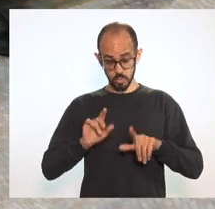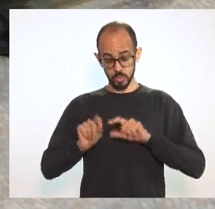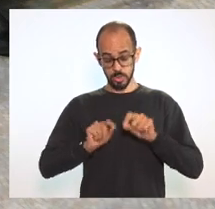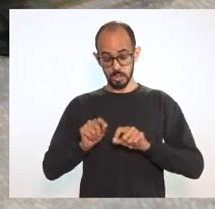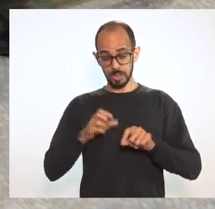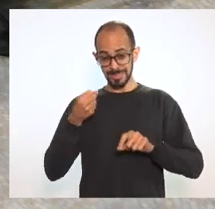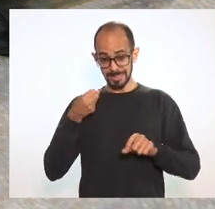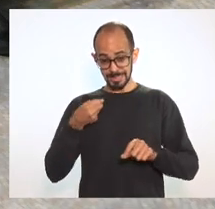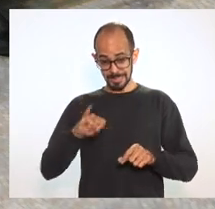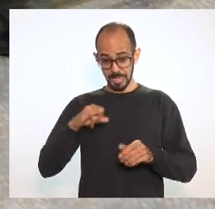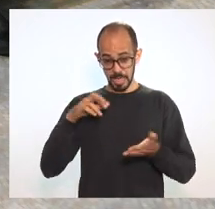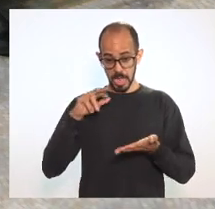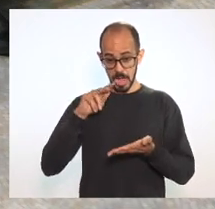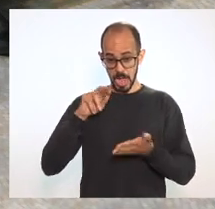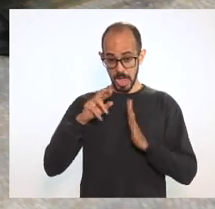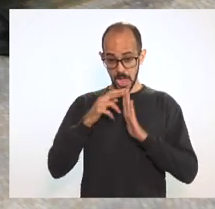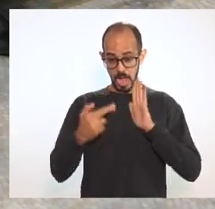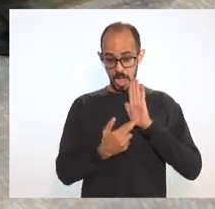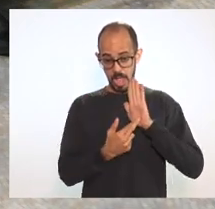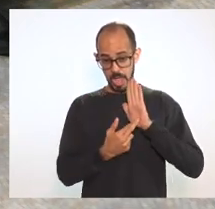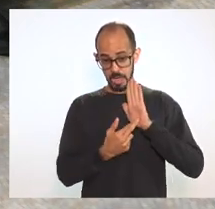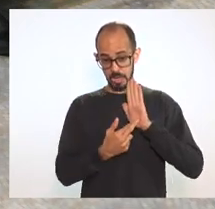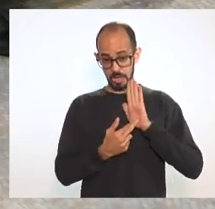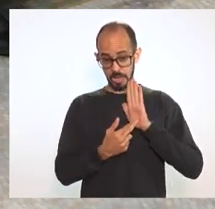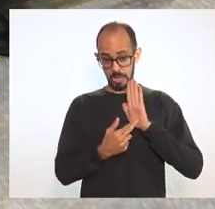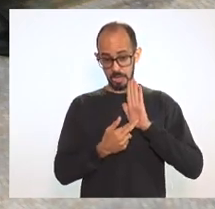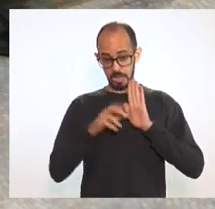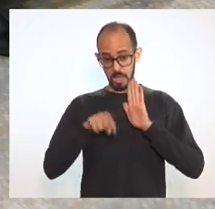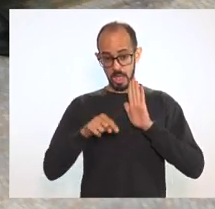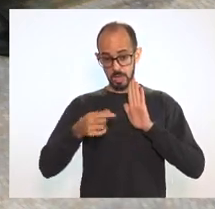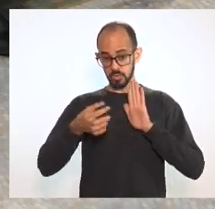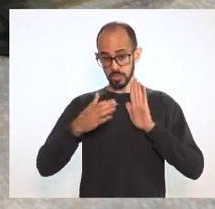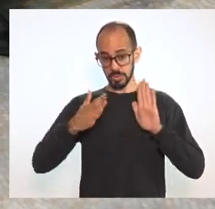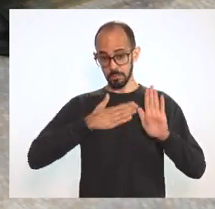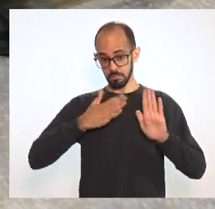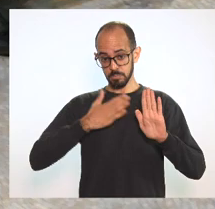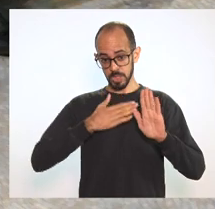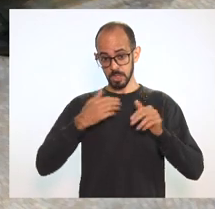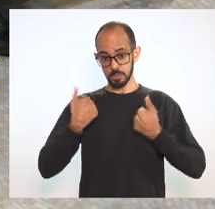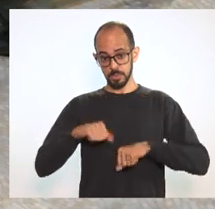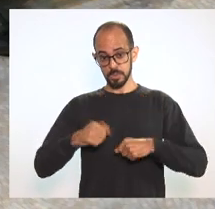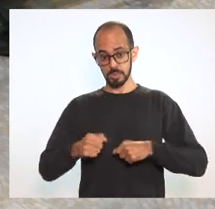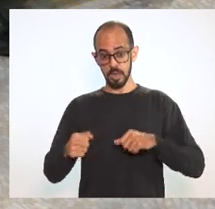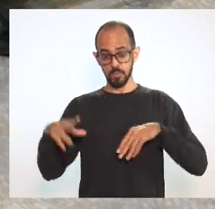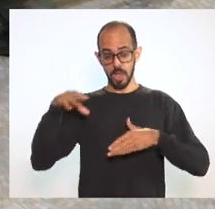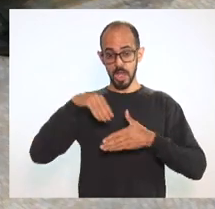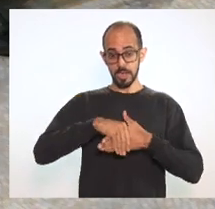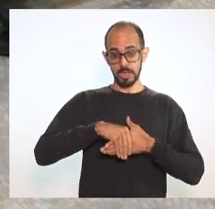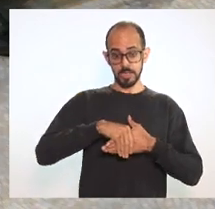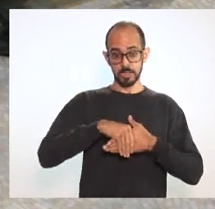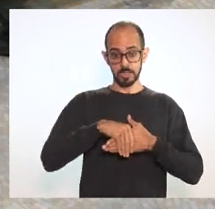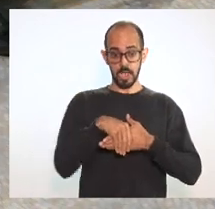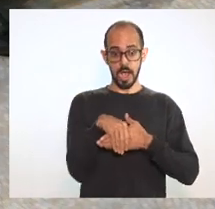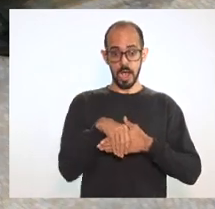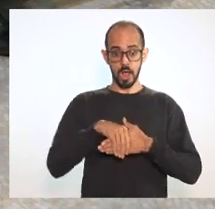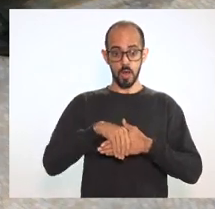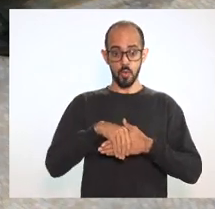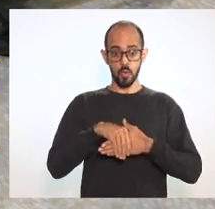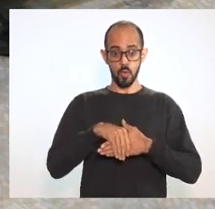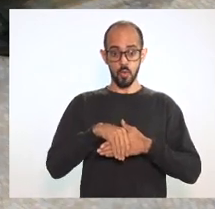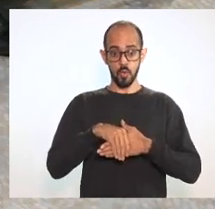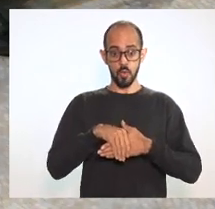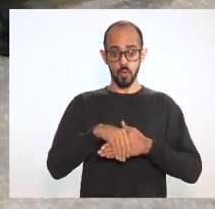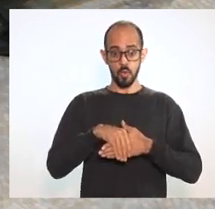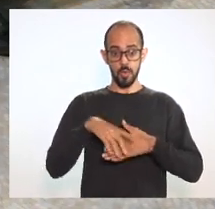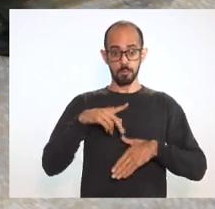a regra fosse a linha, eu teria que anexar o projeto do deputado Brazão ao projeto do deputado Anderson. Mas havia